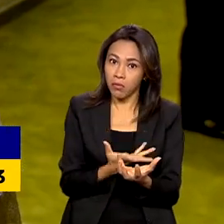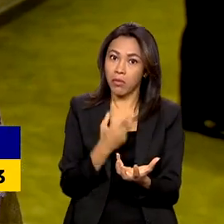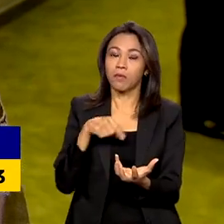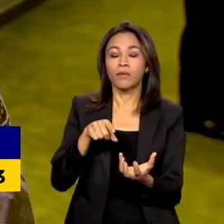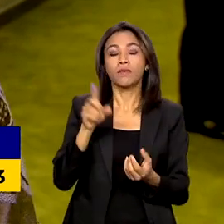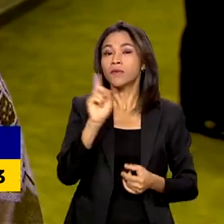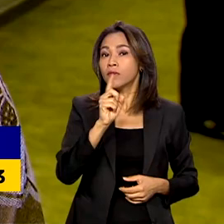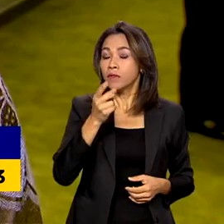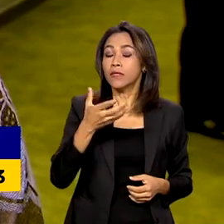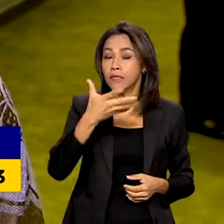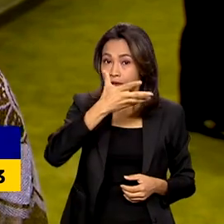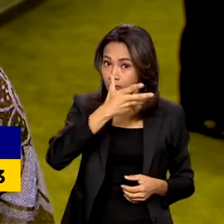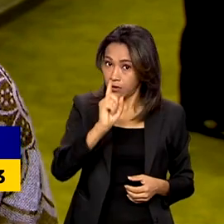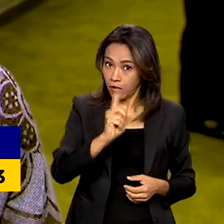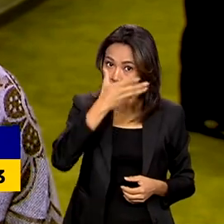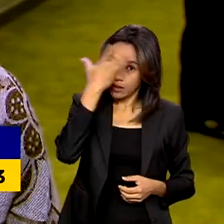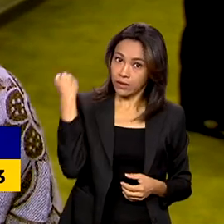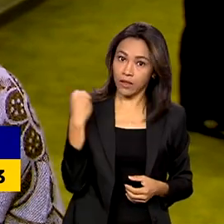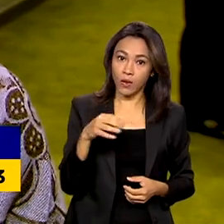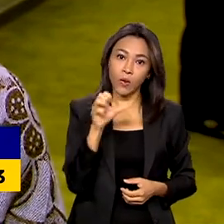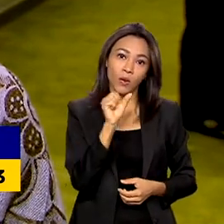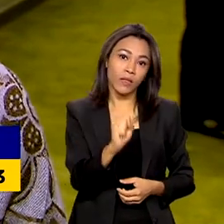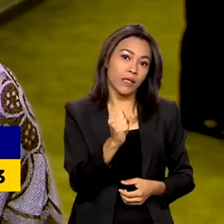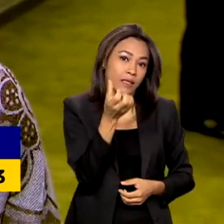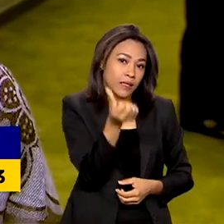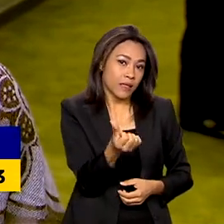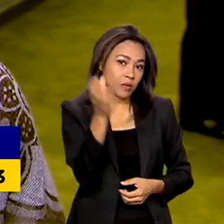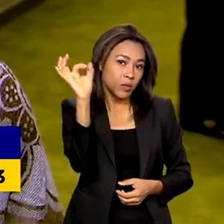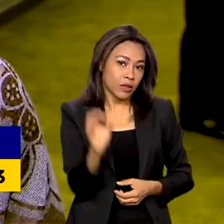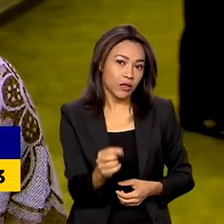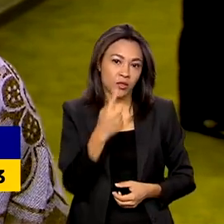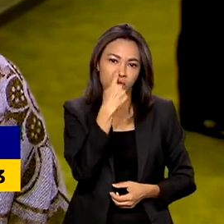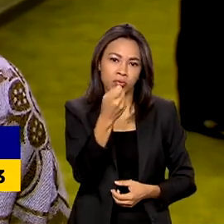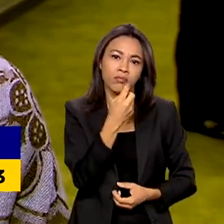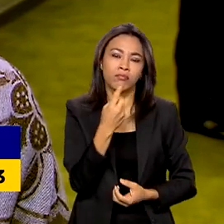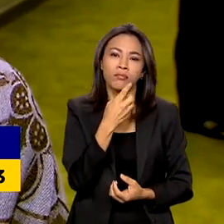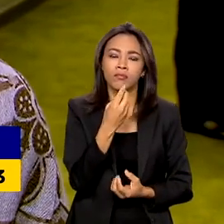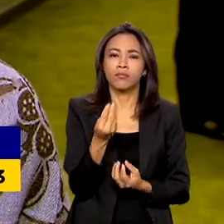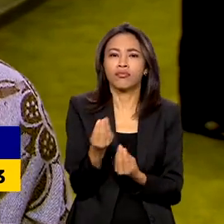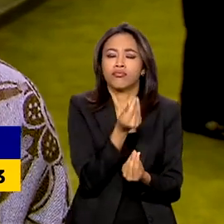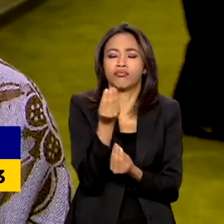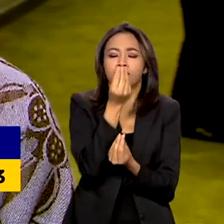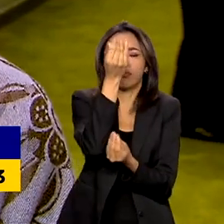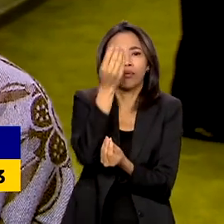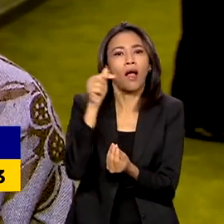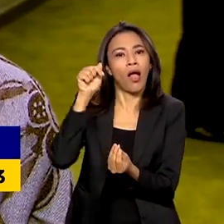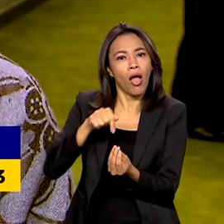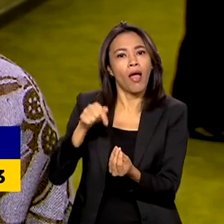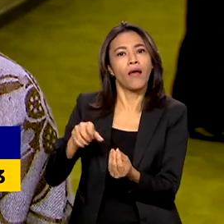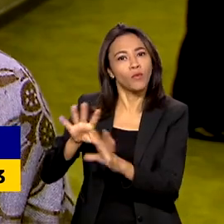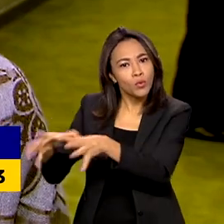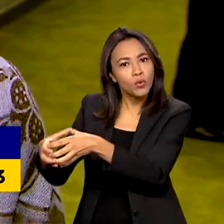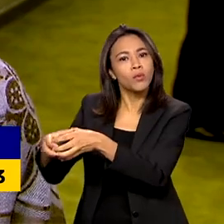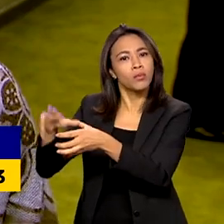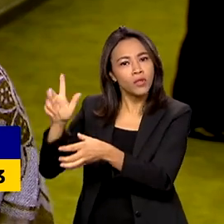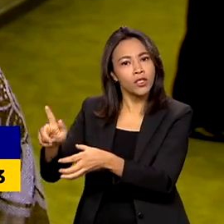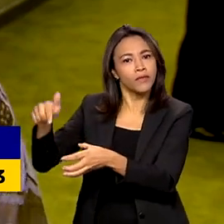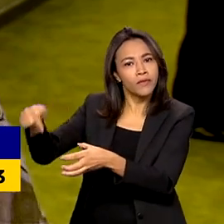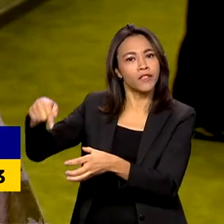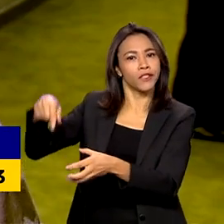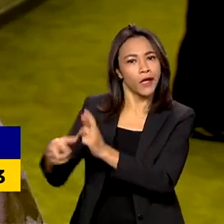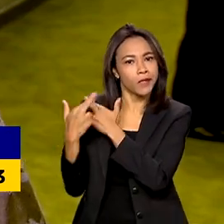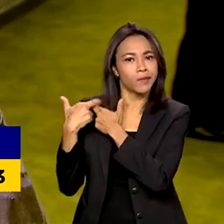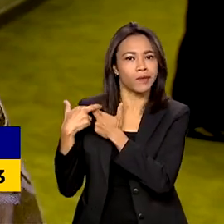que 86% das emissões de CO2 do planeta são feitas pelos países do G20, onde há